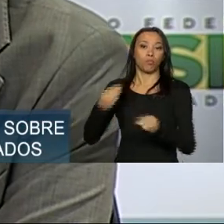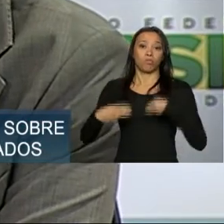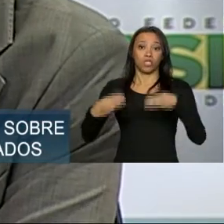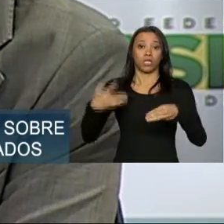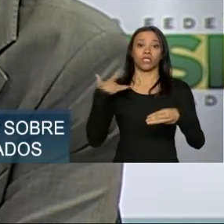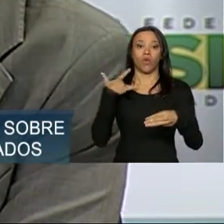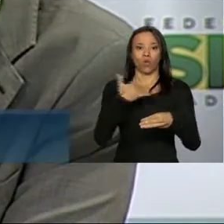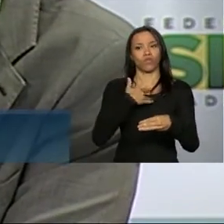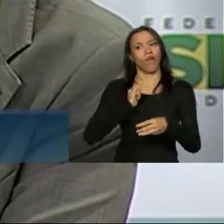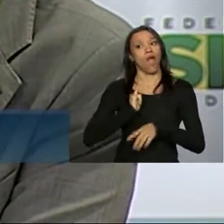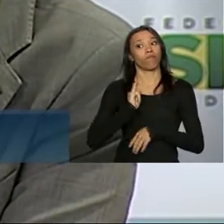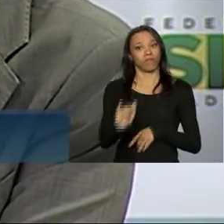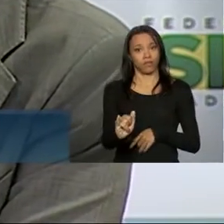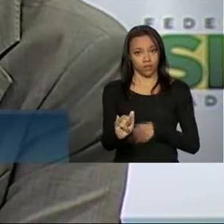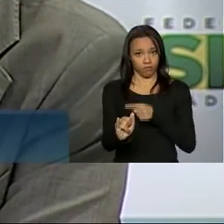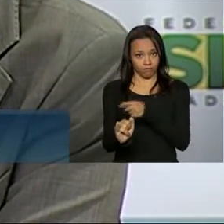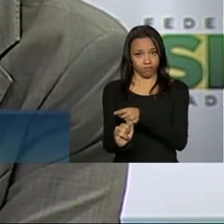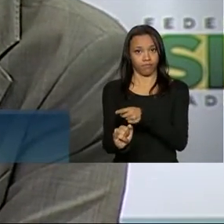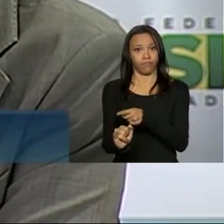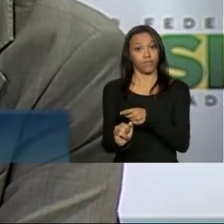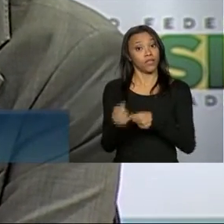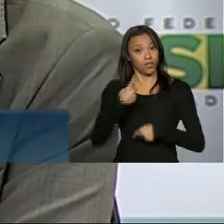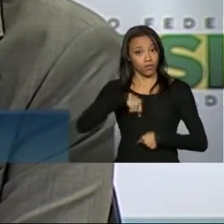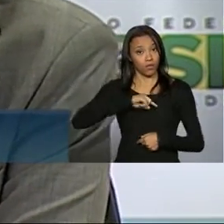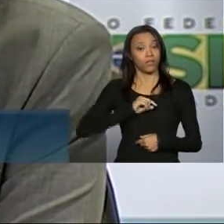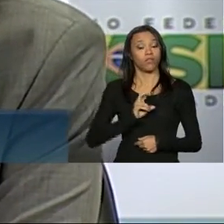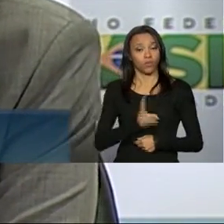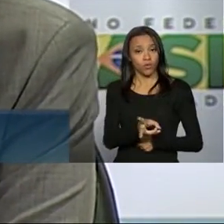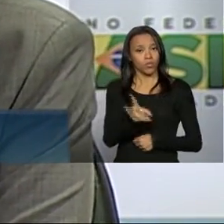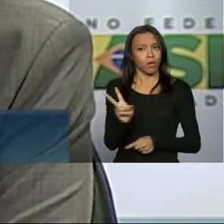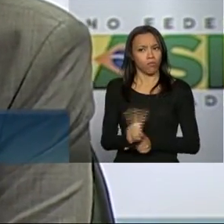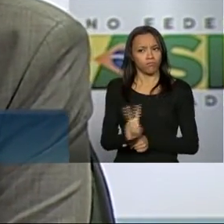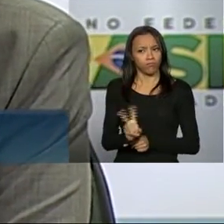E nós continuaremos fazendo um monitoramento.